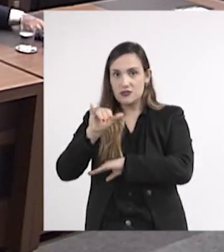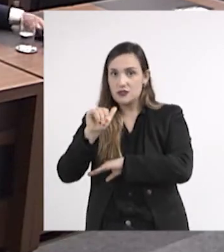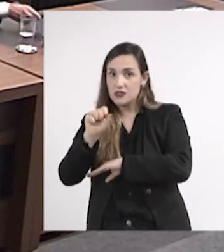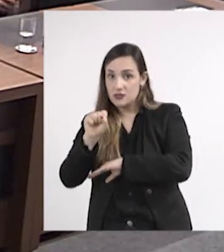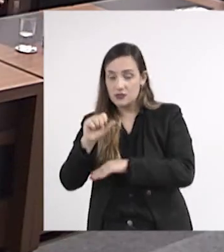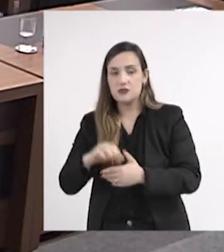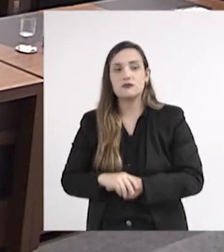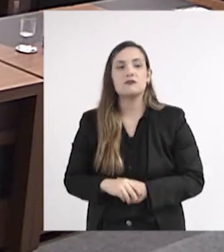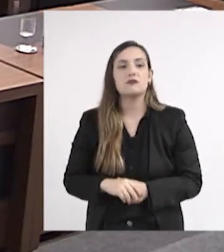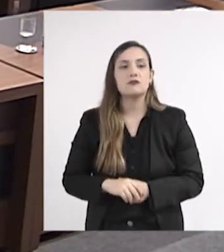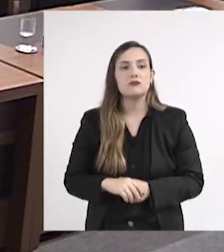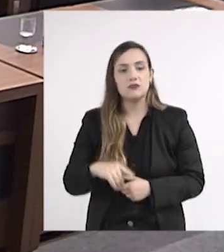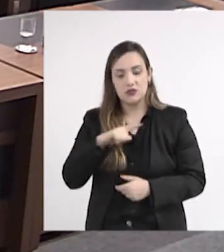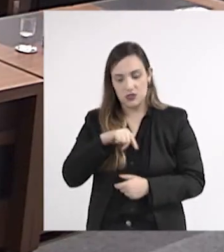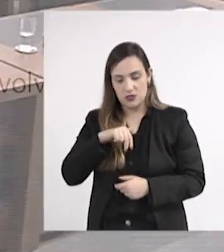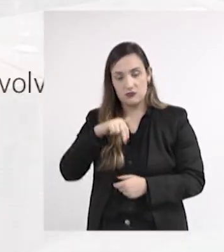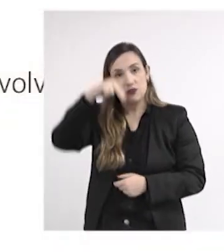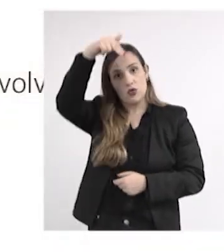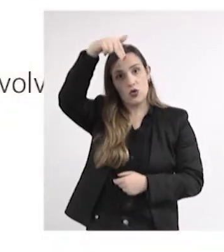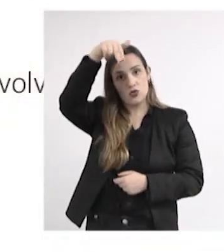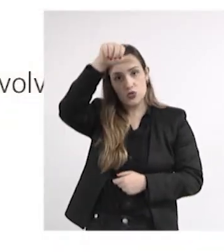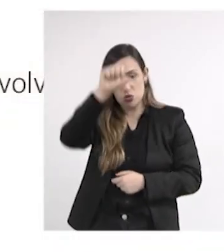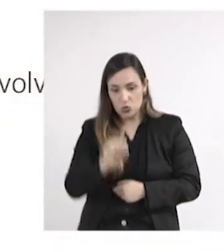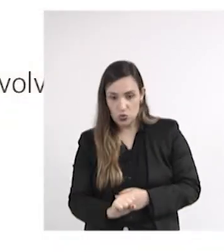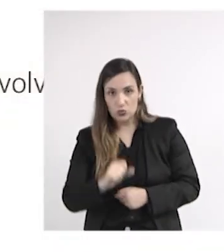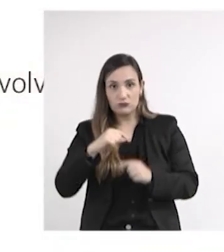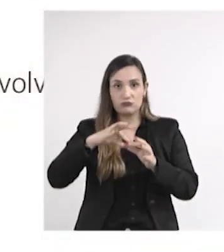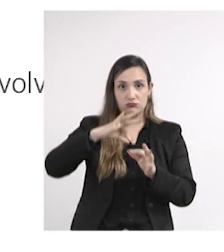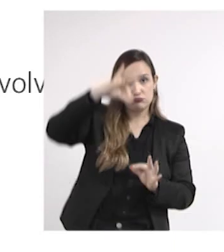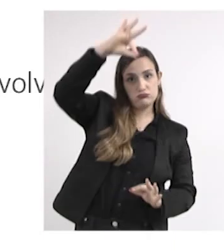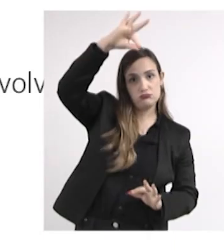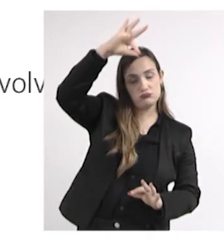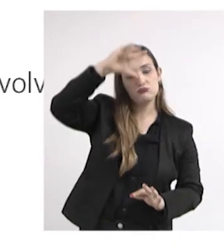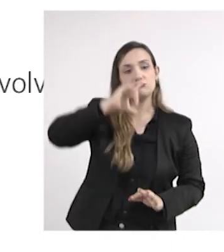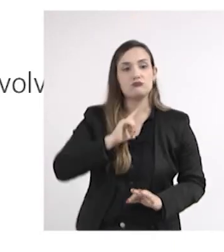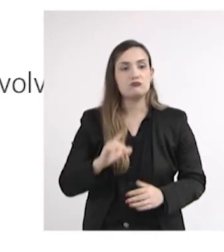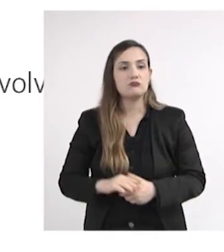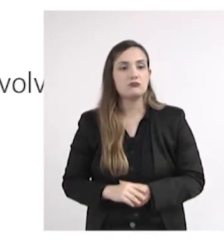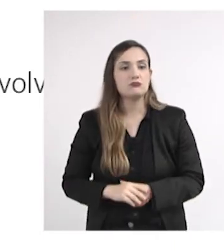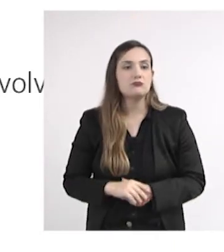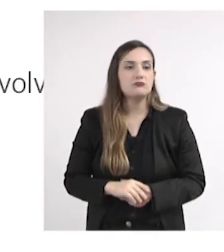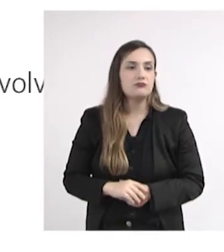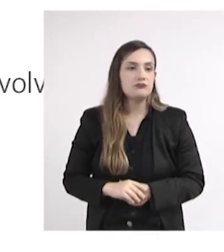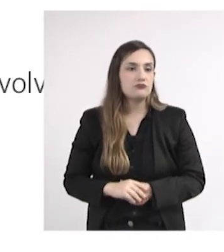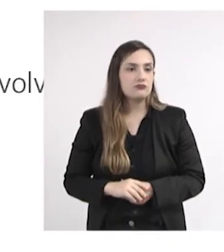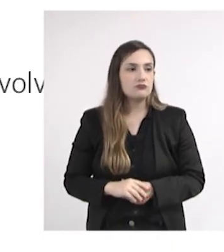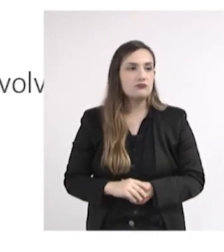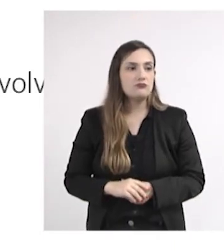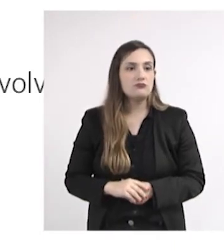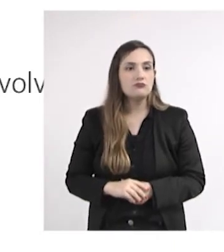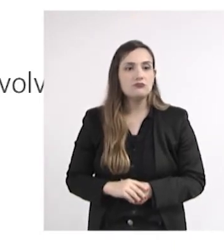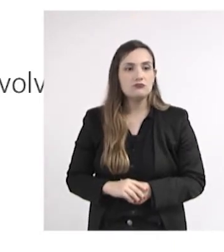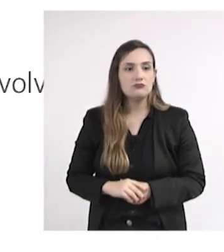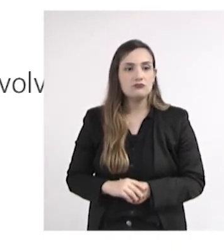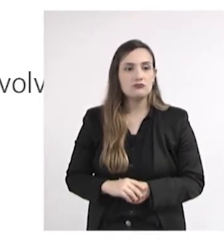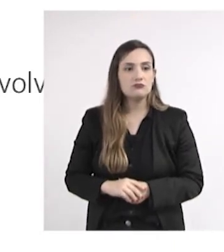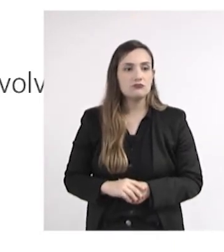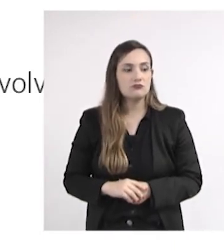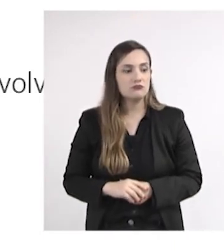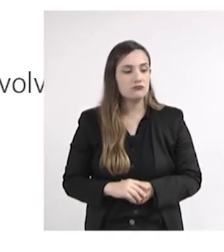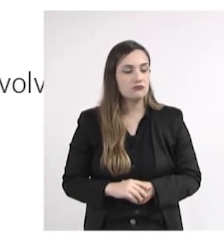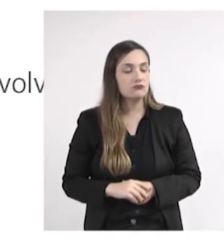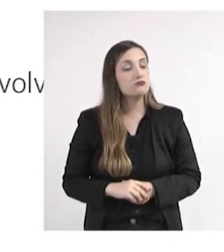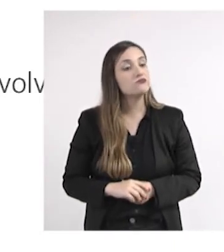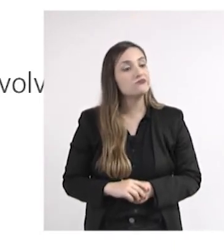longitudinal de norte a sul, que transcorre de norte a sul o estado de Mato Grosso do Sul. Esse foi o trecho para o qual